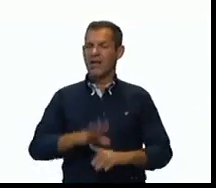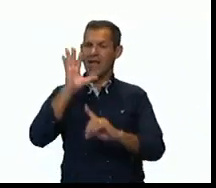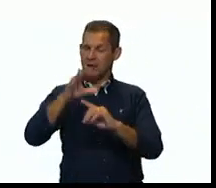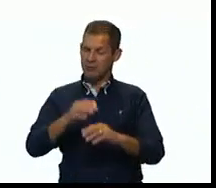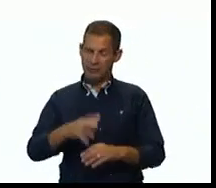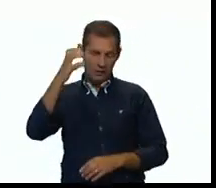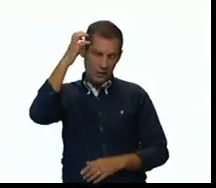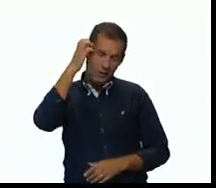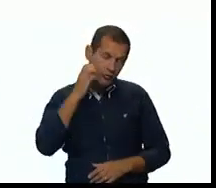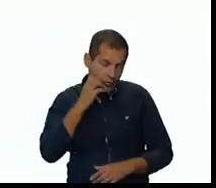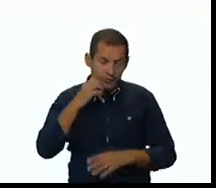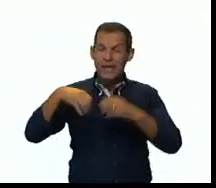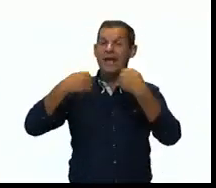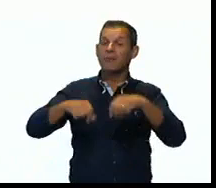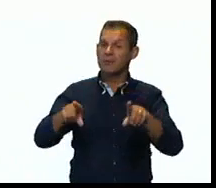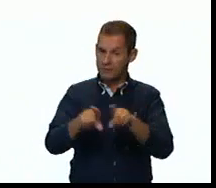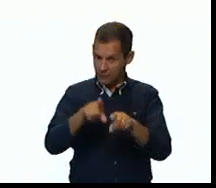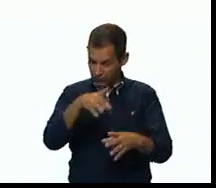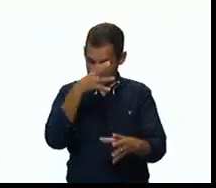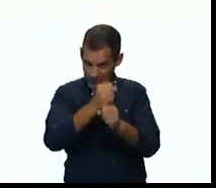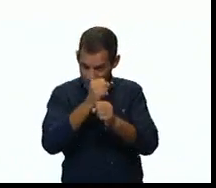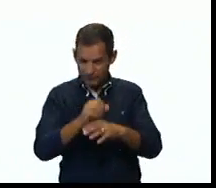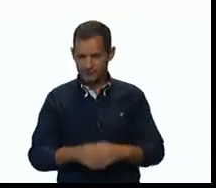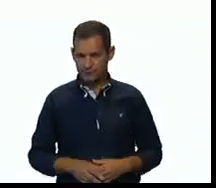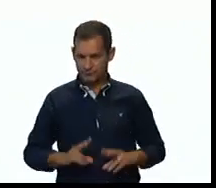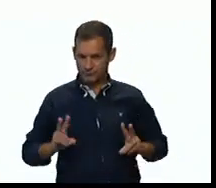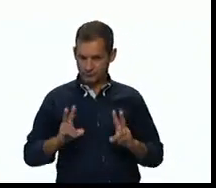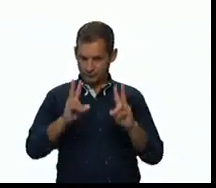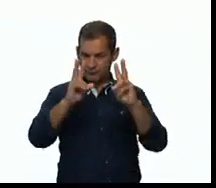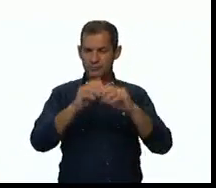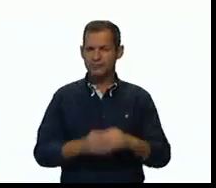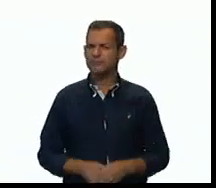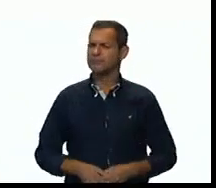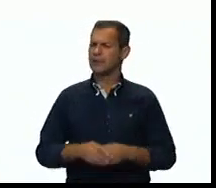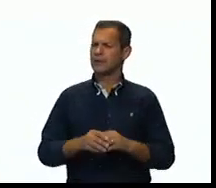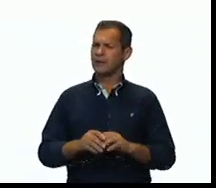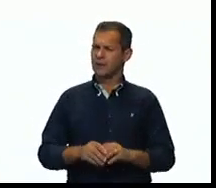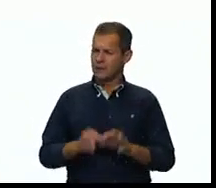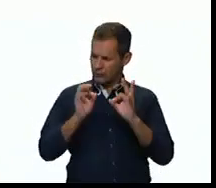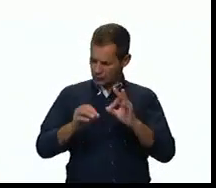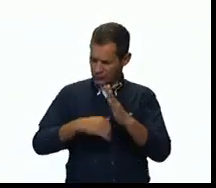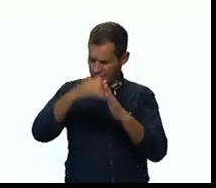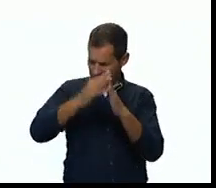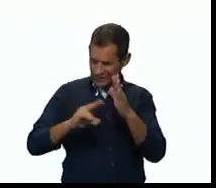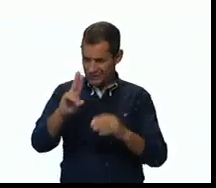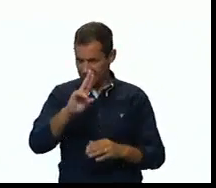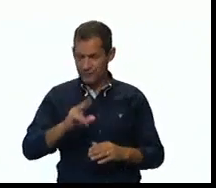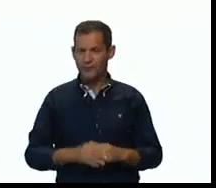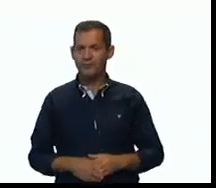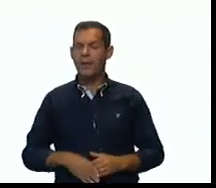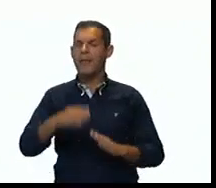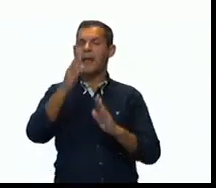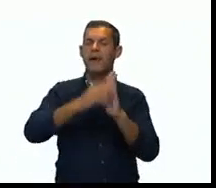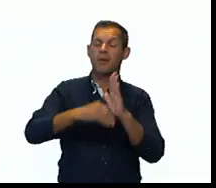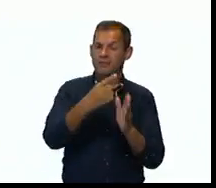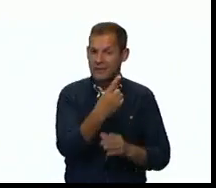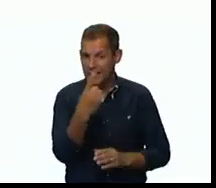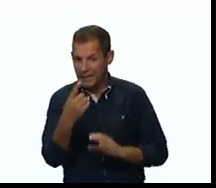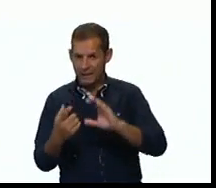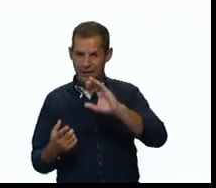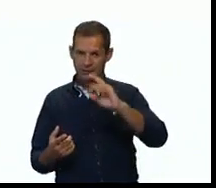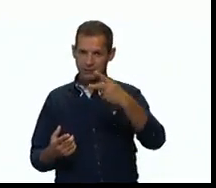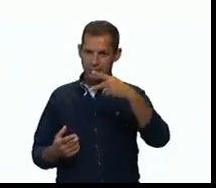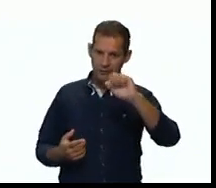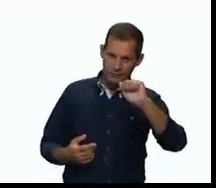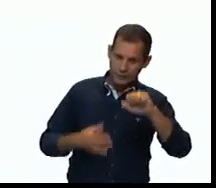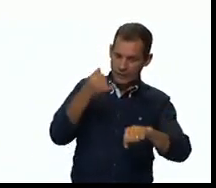dos lucros, será necessário que você calcule o valor exato de tinta utilizada para pintar cada uma da